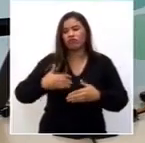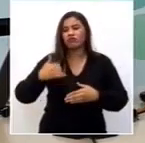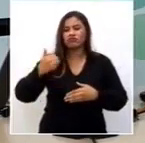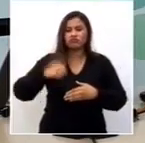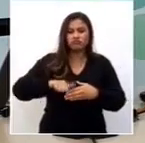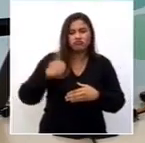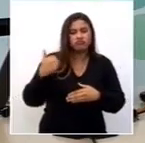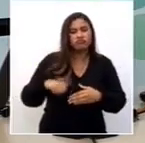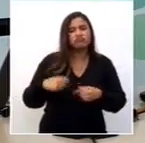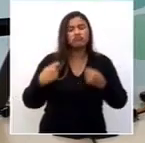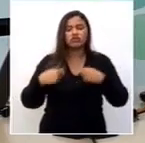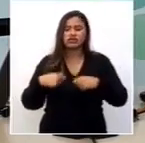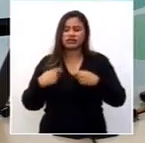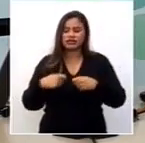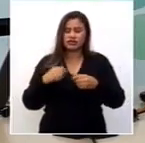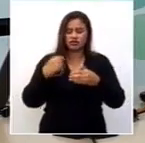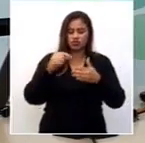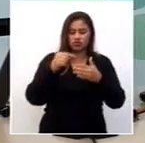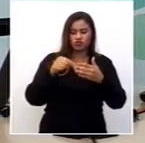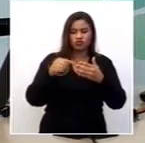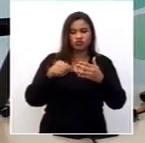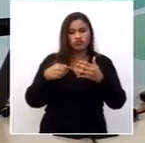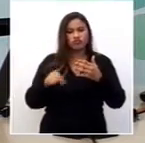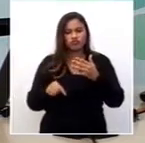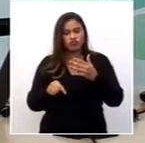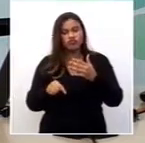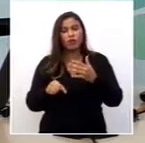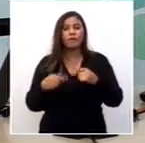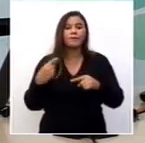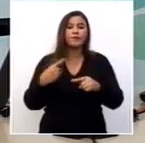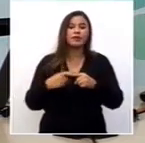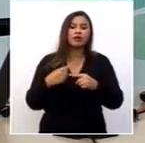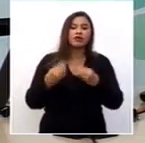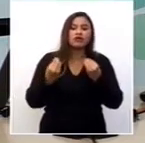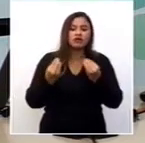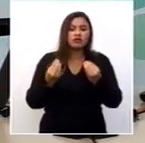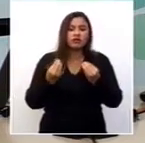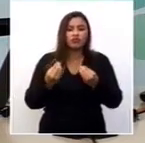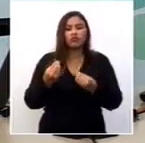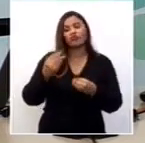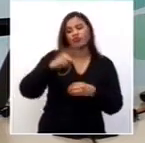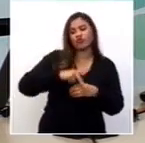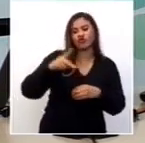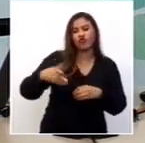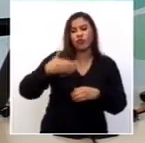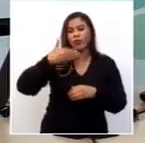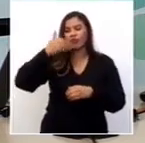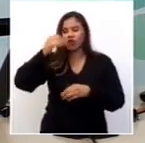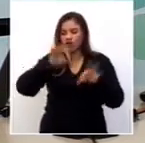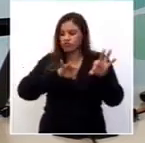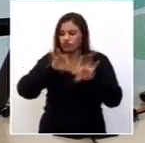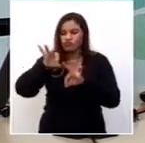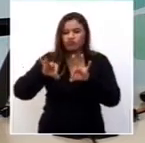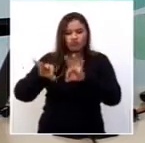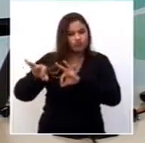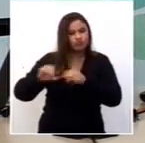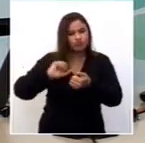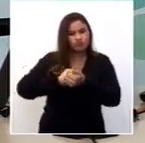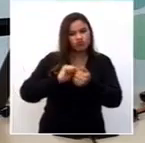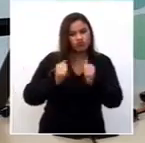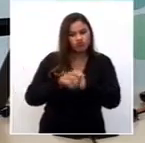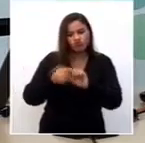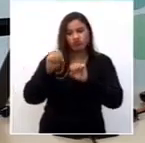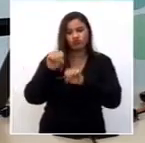elementos para ser realizado um diagnóstico, para que o professor consiga melhorar, pensar em melhores intervenções para a aprendizagem